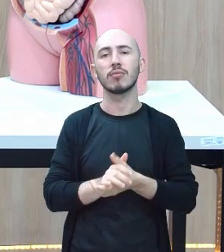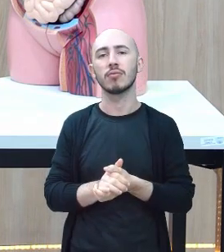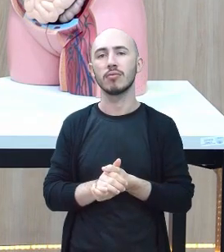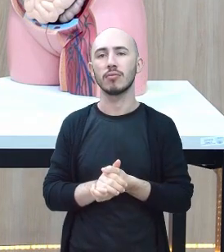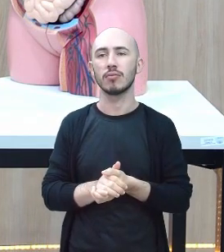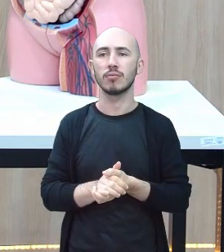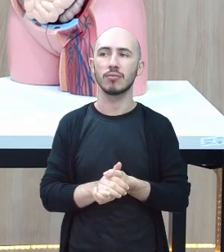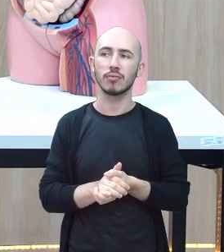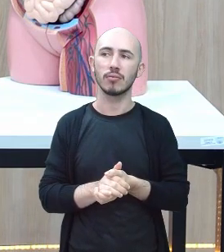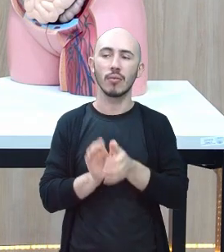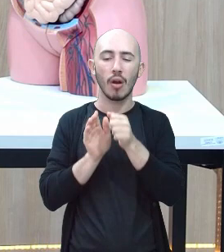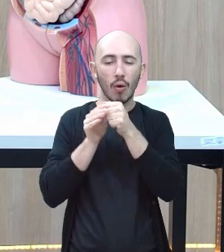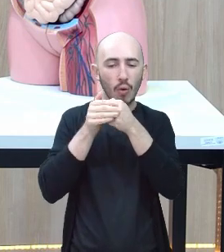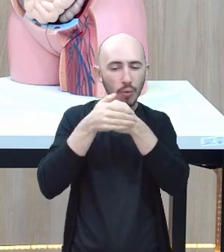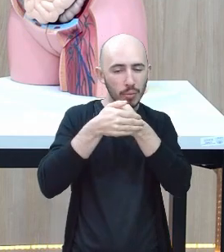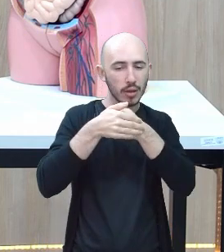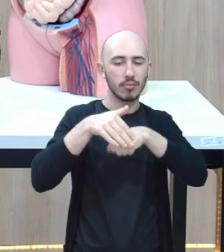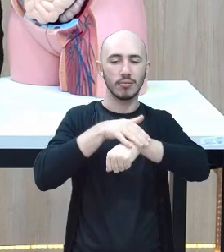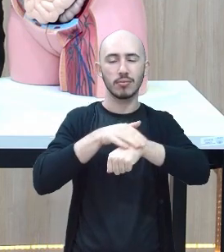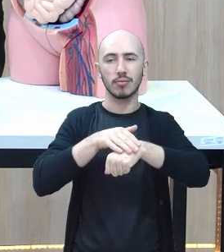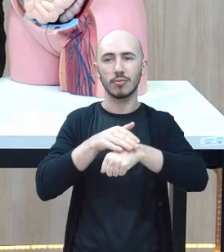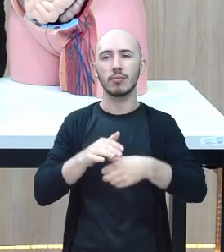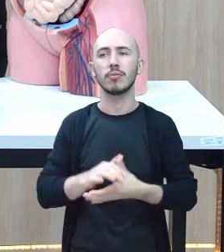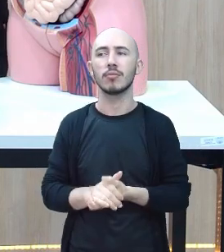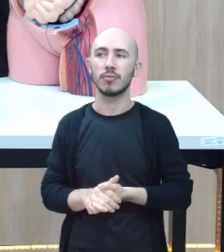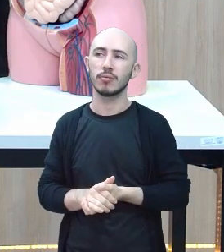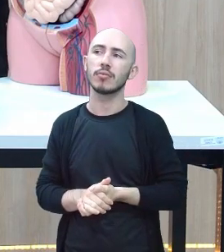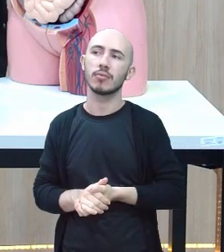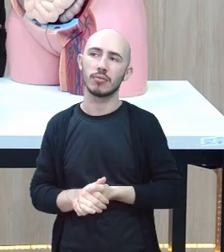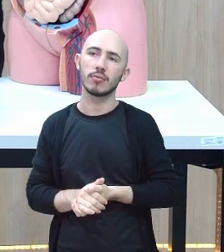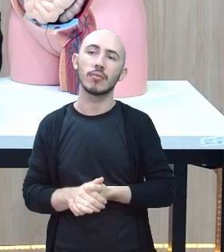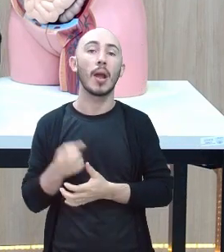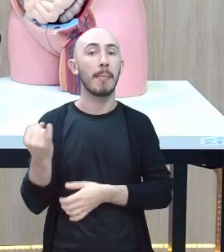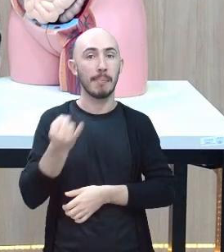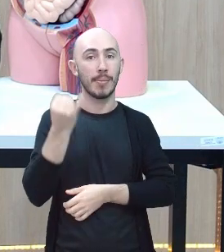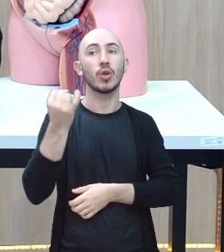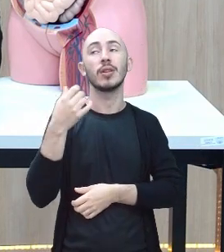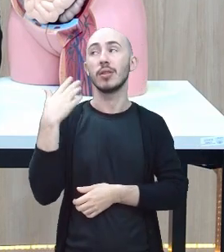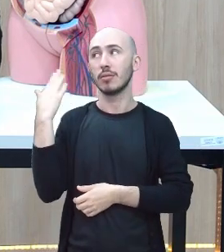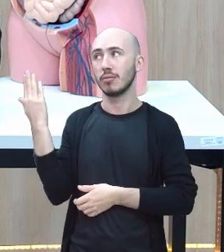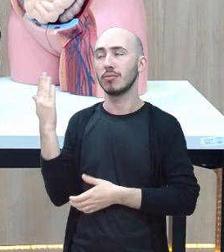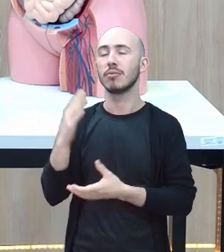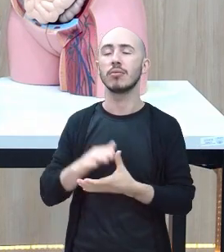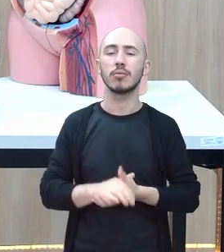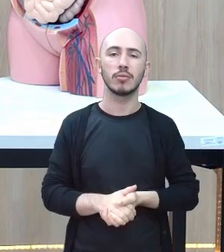É um tecido bem importante, é o tecido de revestimento, né?